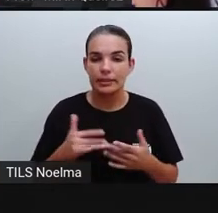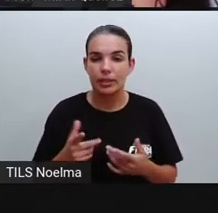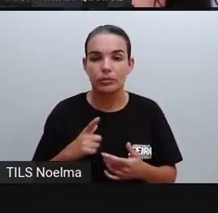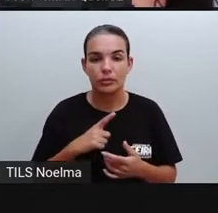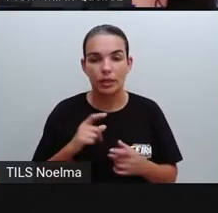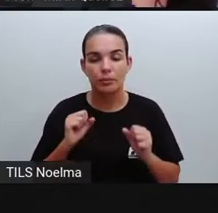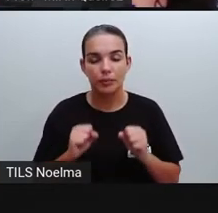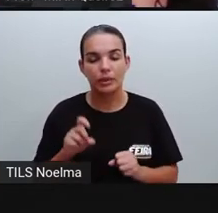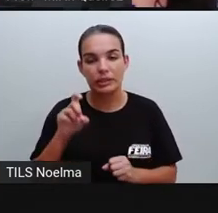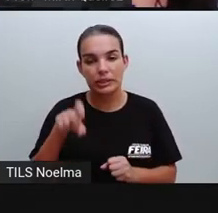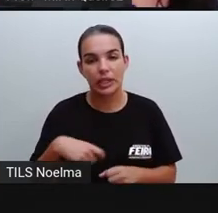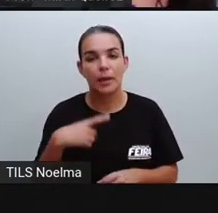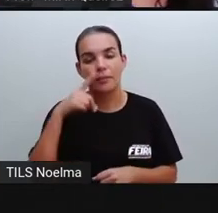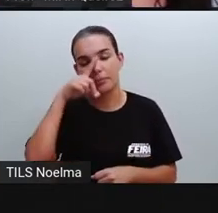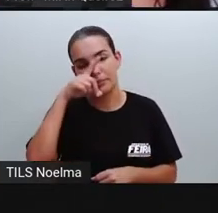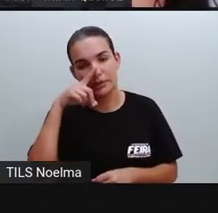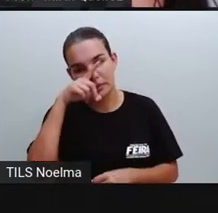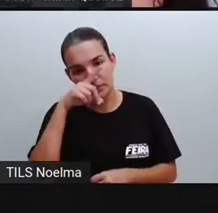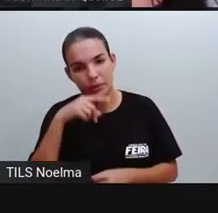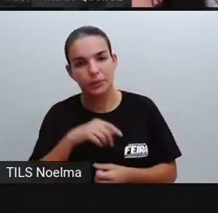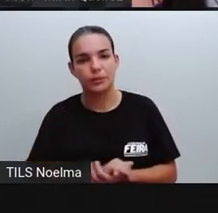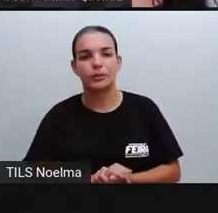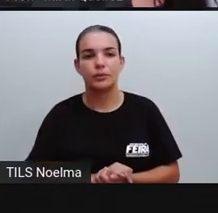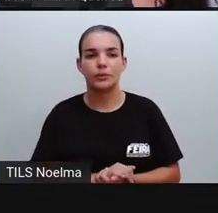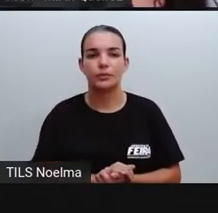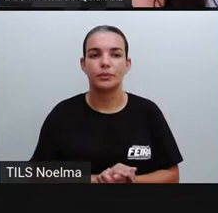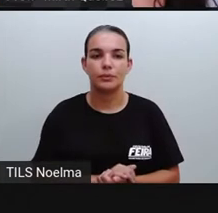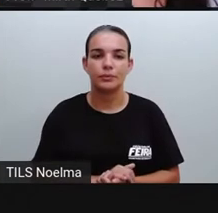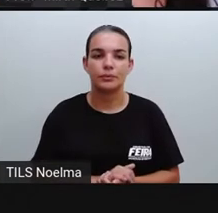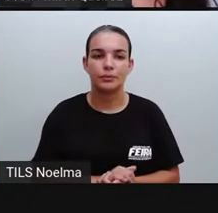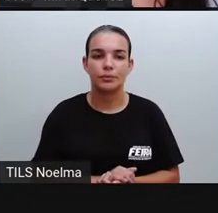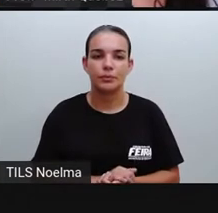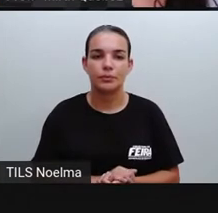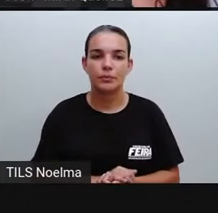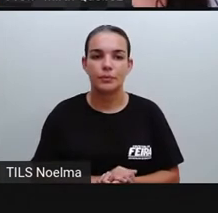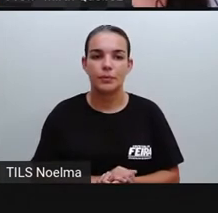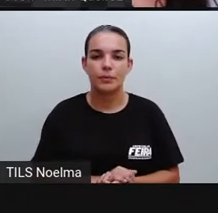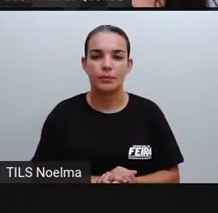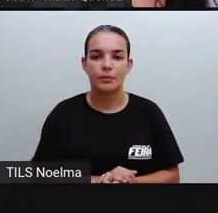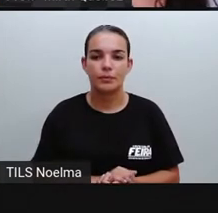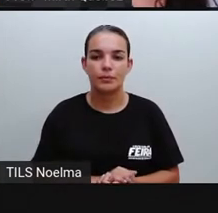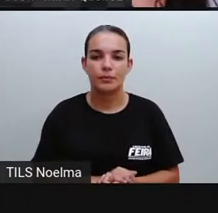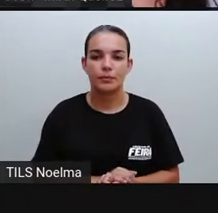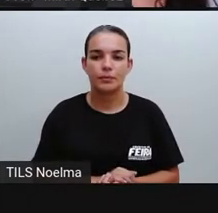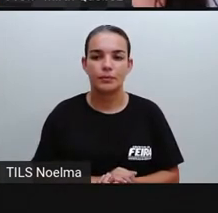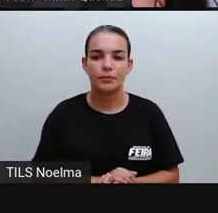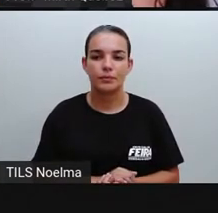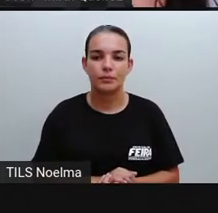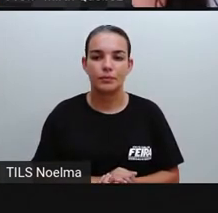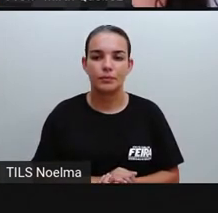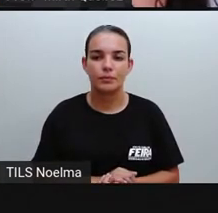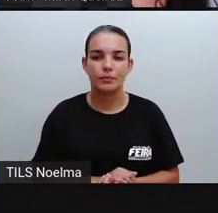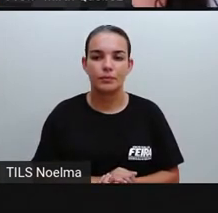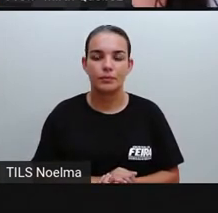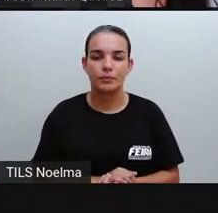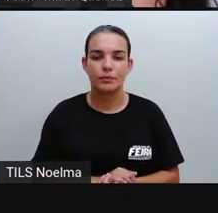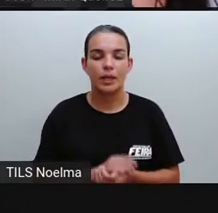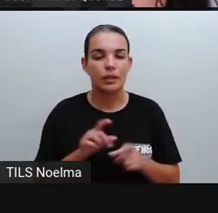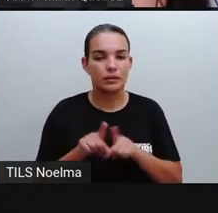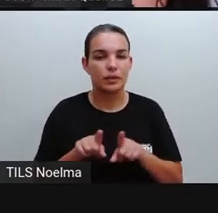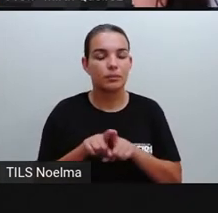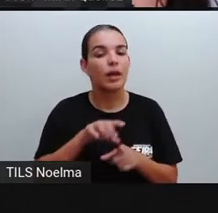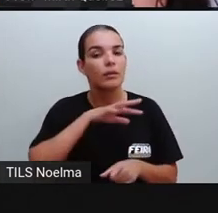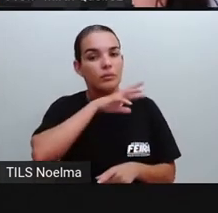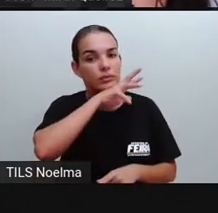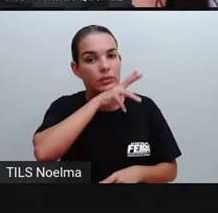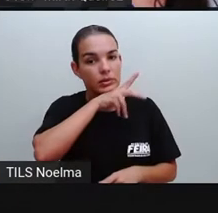elementos, né, que fazem parte da alimentação humana e também animal, uma vez que a gente viu que a maior parte aí